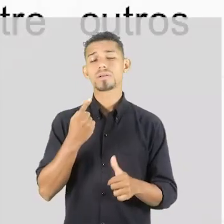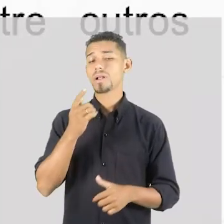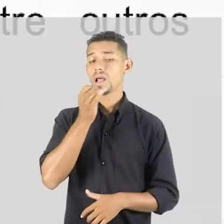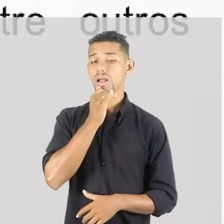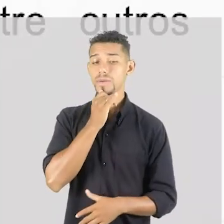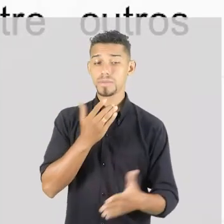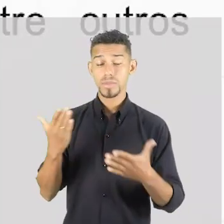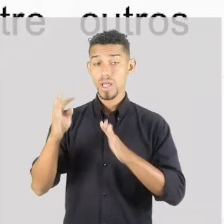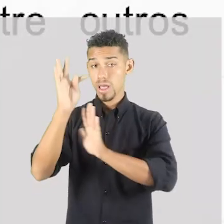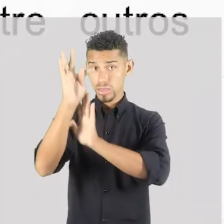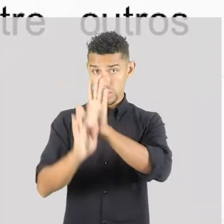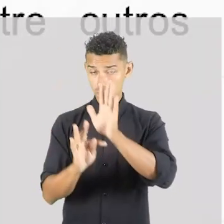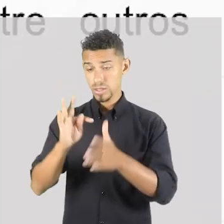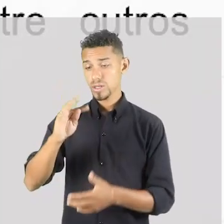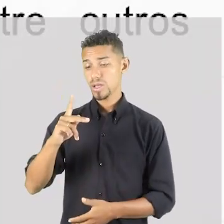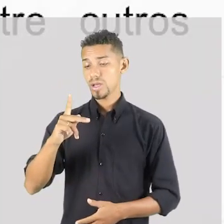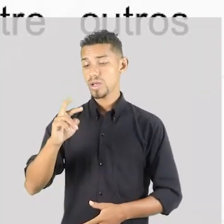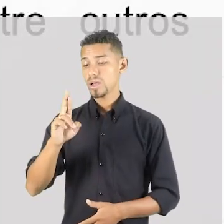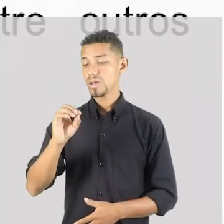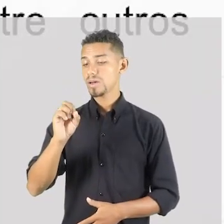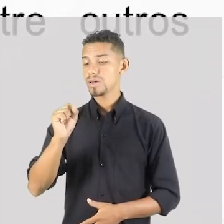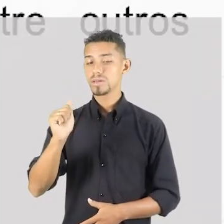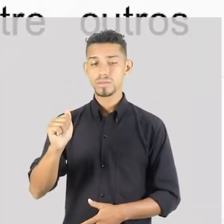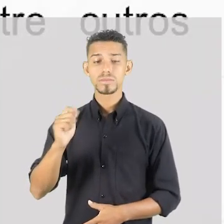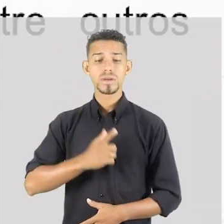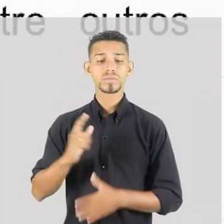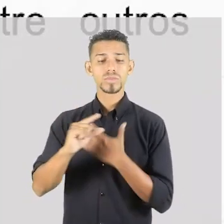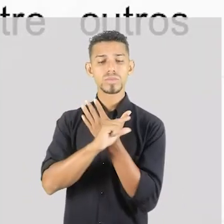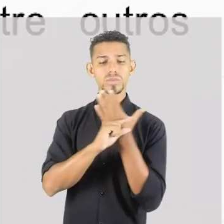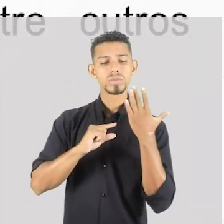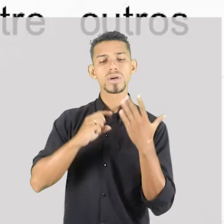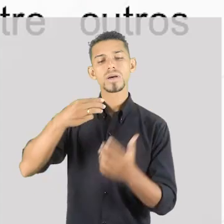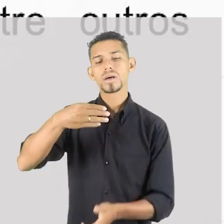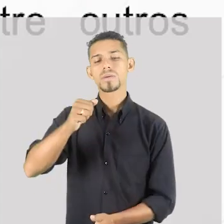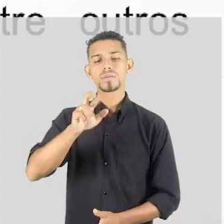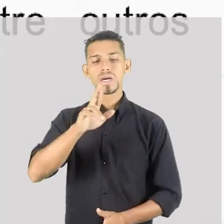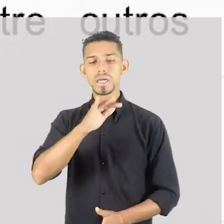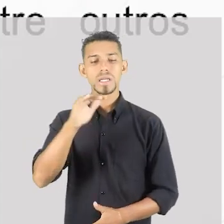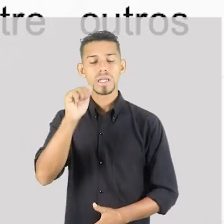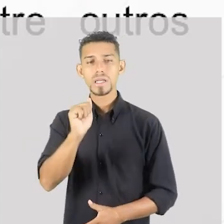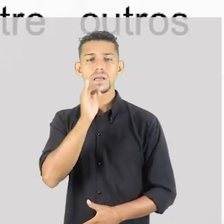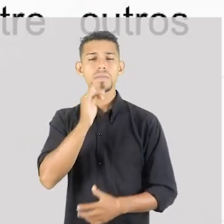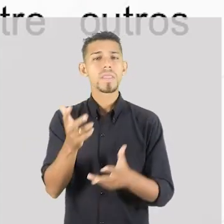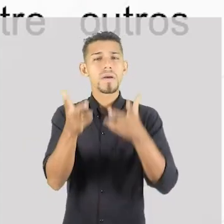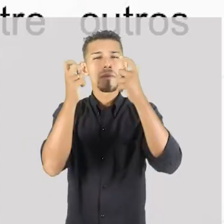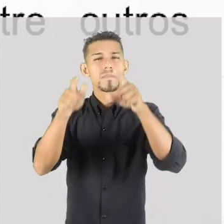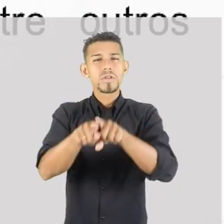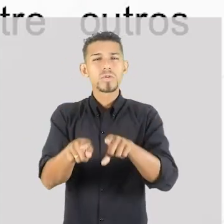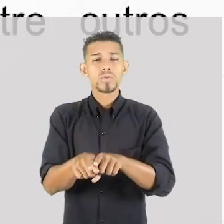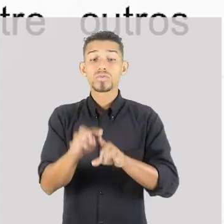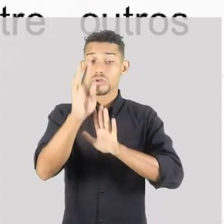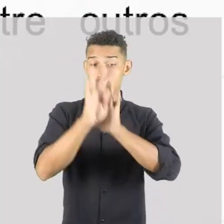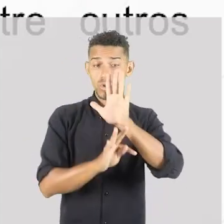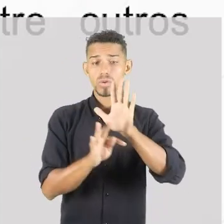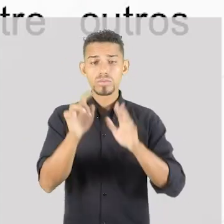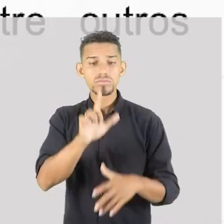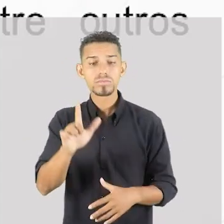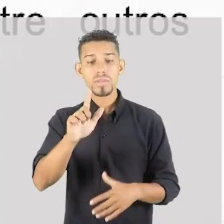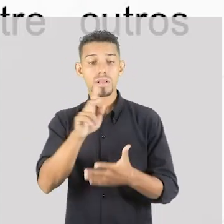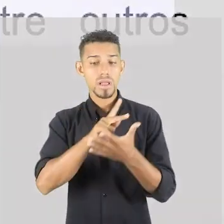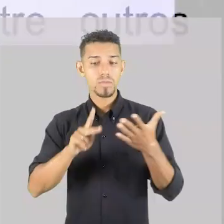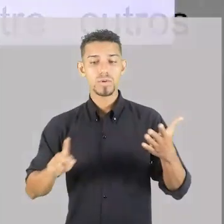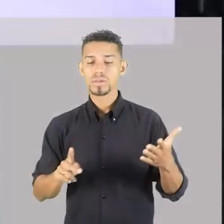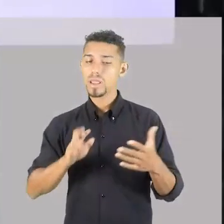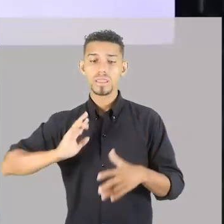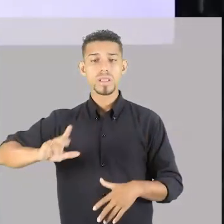trouxe foi um texto em prosa, um texto de Marina Colasanti, porque às vezes a gente tem o hábito de perceber o texto literário só na poesia,